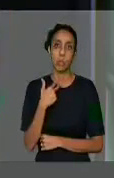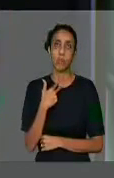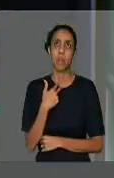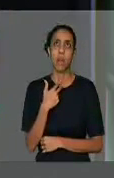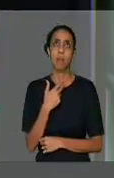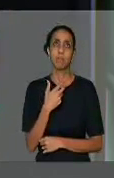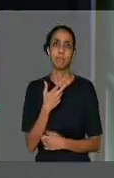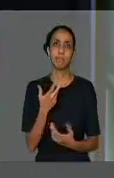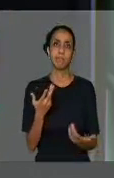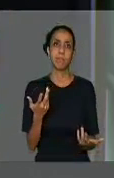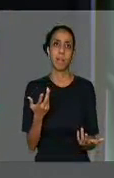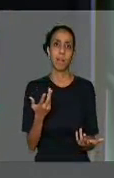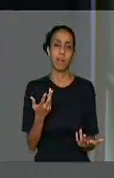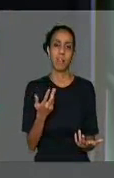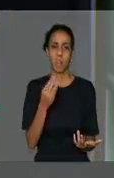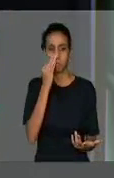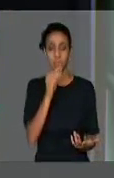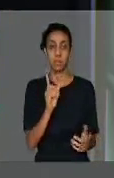Se alguém é